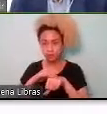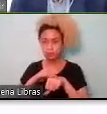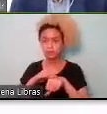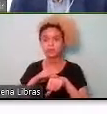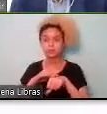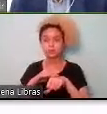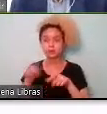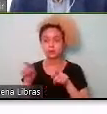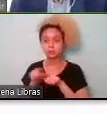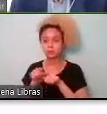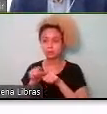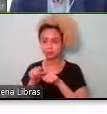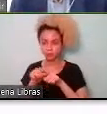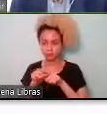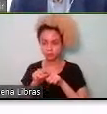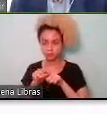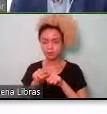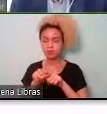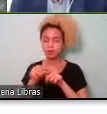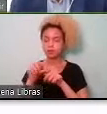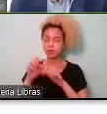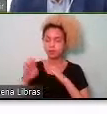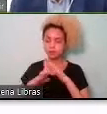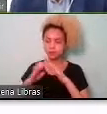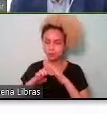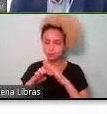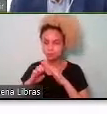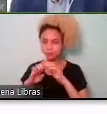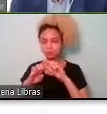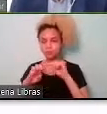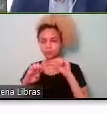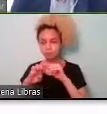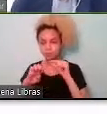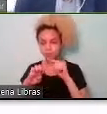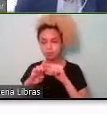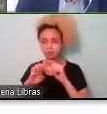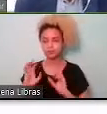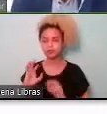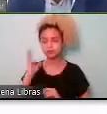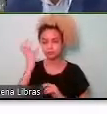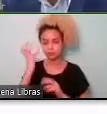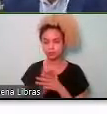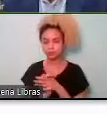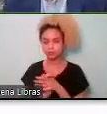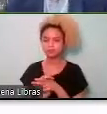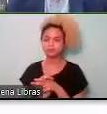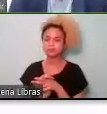em funcionamento e empreendimentos de eventos. Essa é a